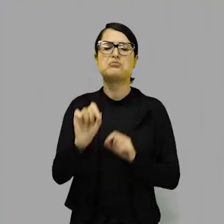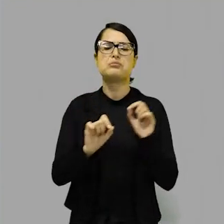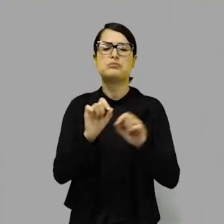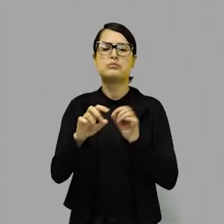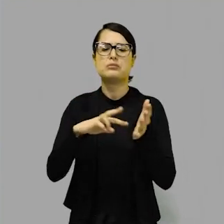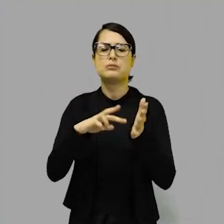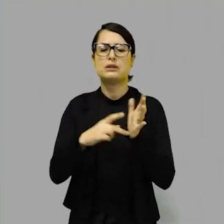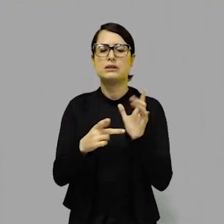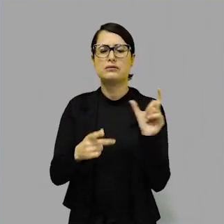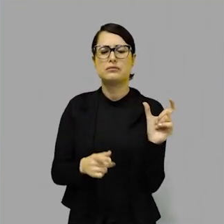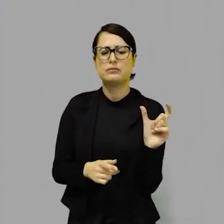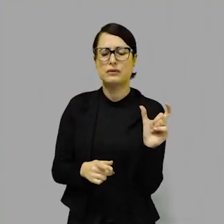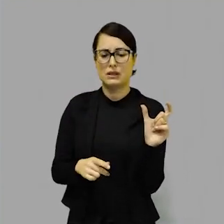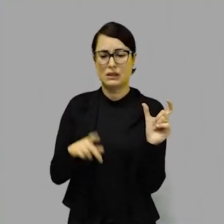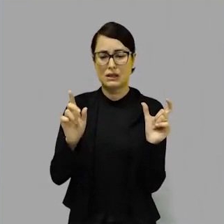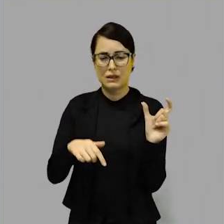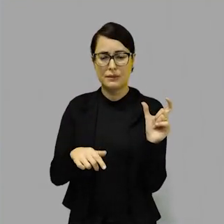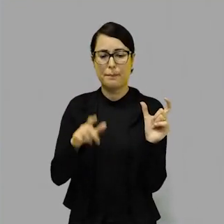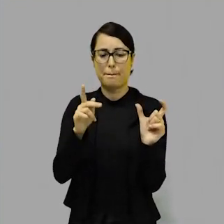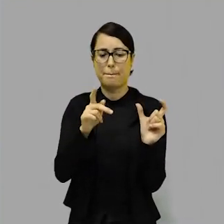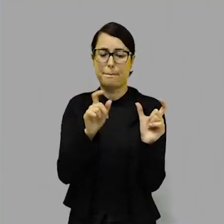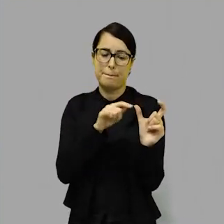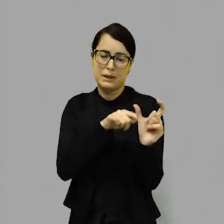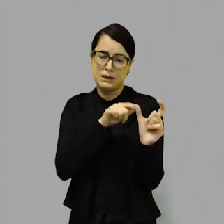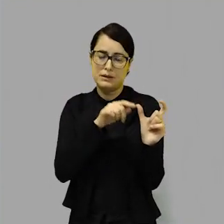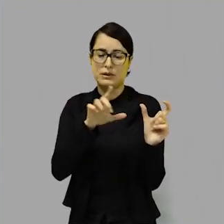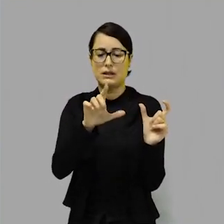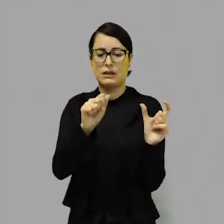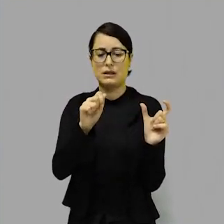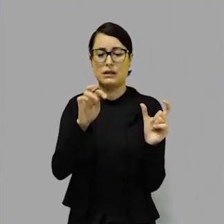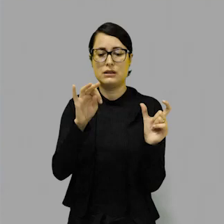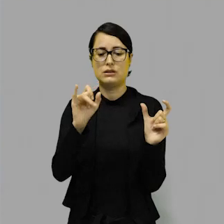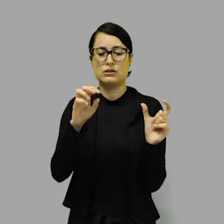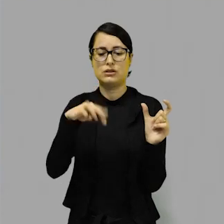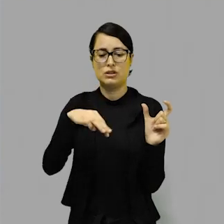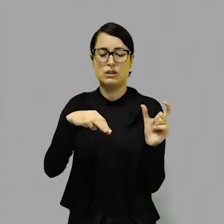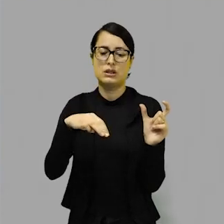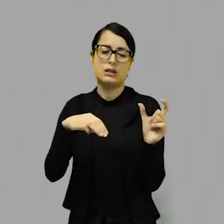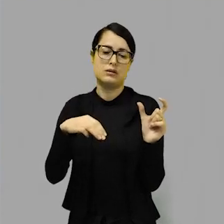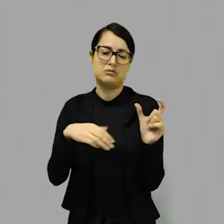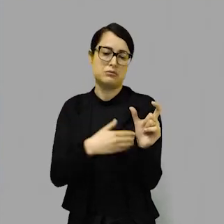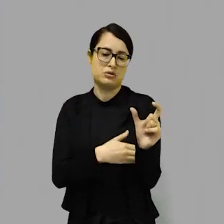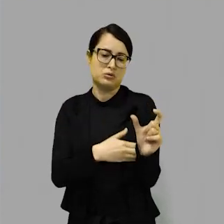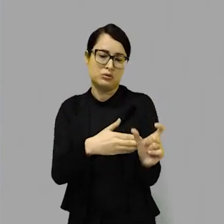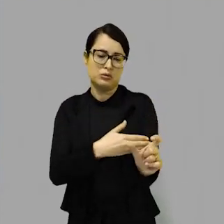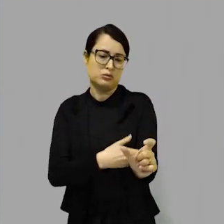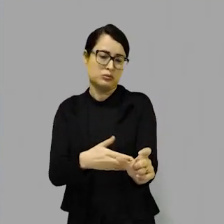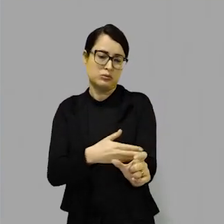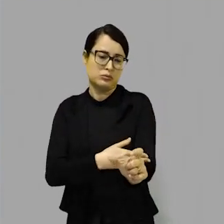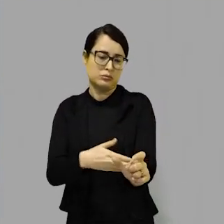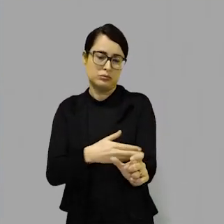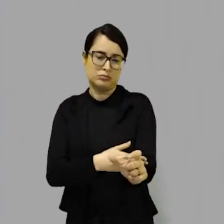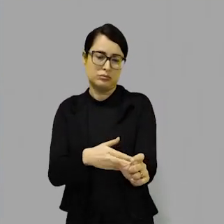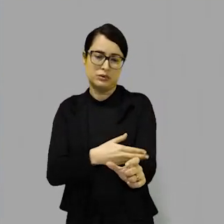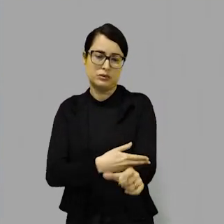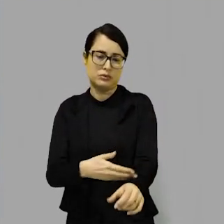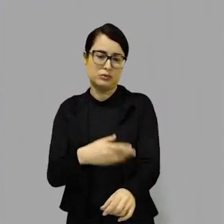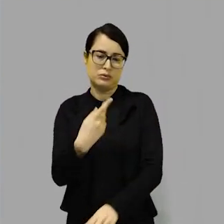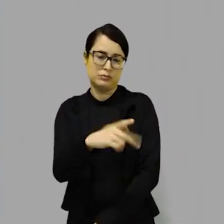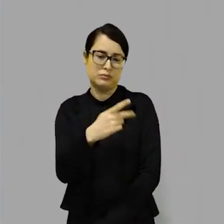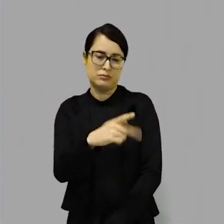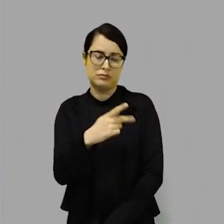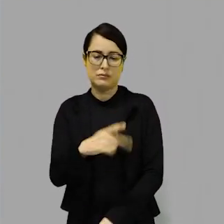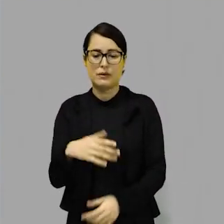vai ser hábito. O hábito é aquilo que a gente está habituado a fazer, faz parte ali de uma ideia de costumes, né?